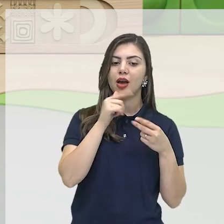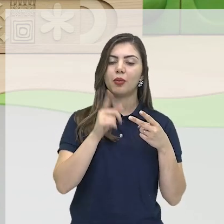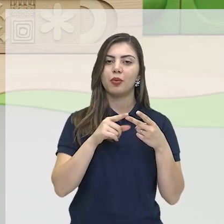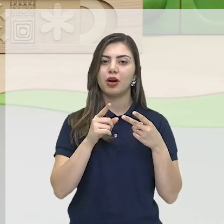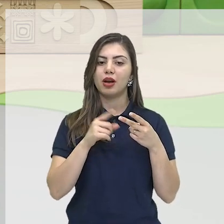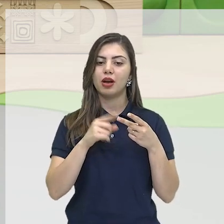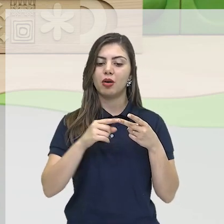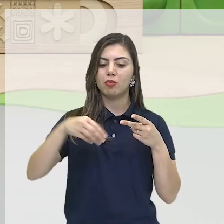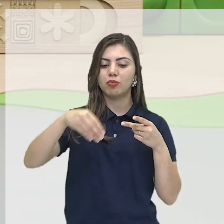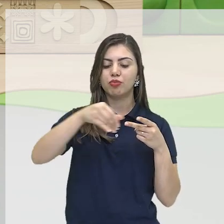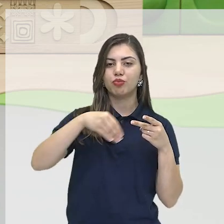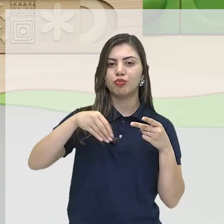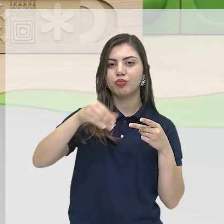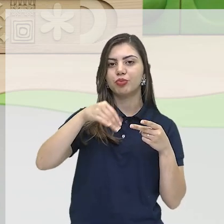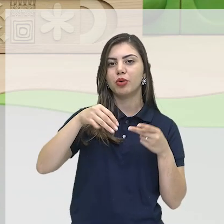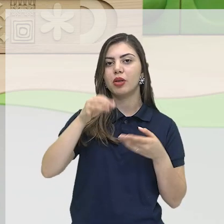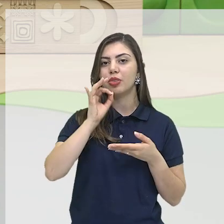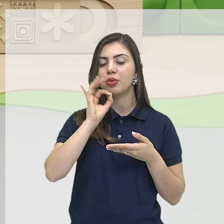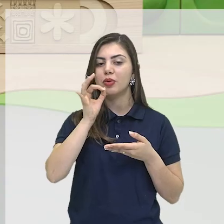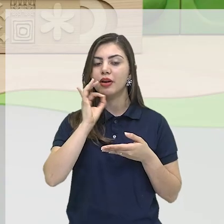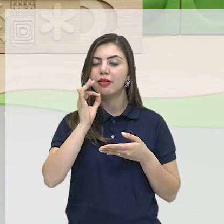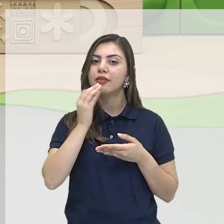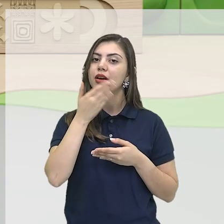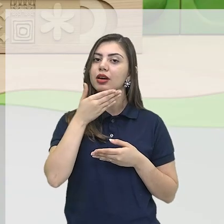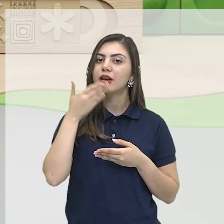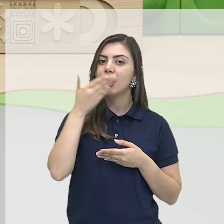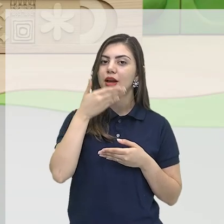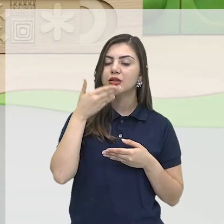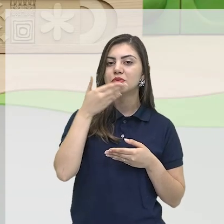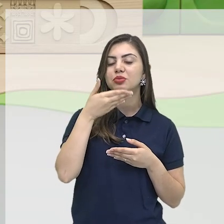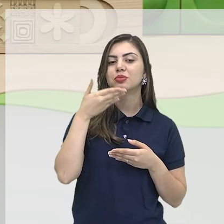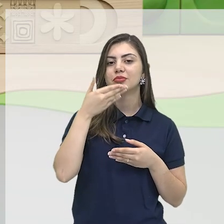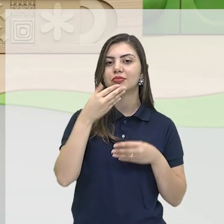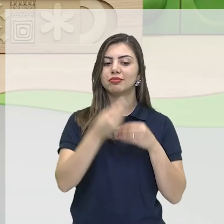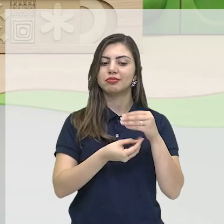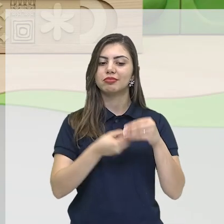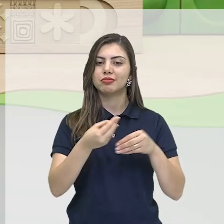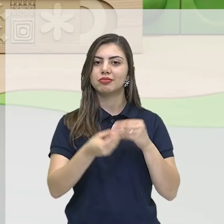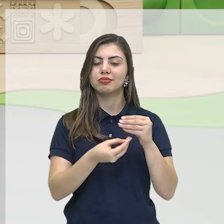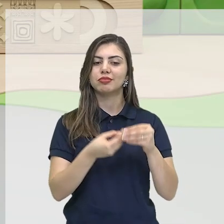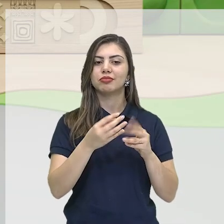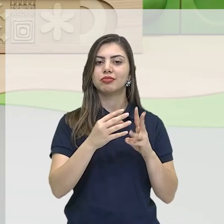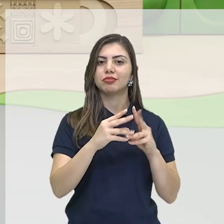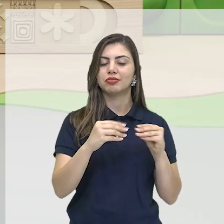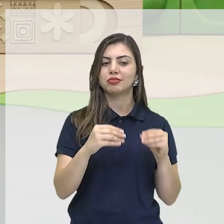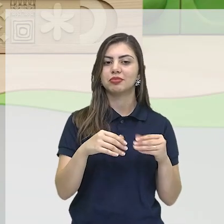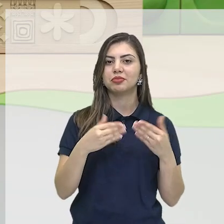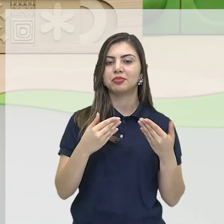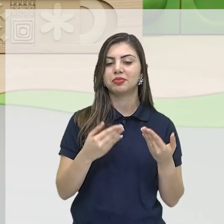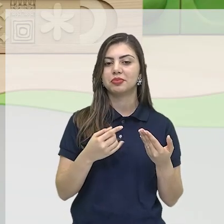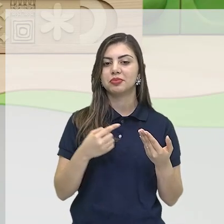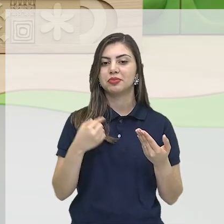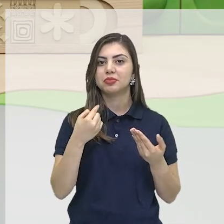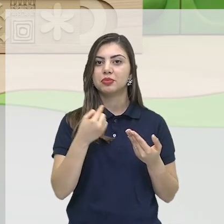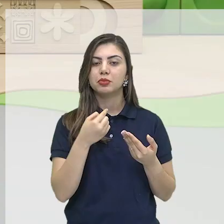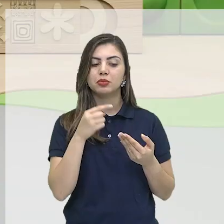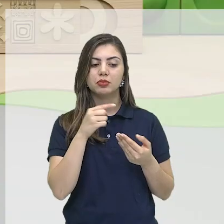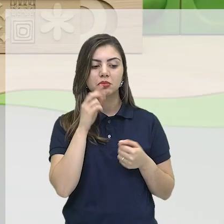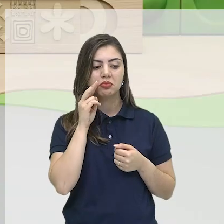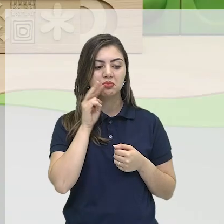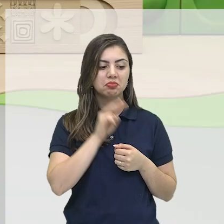adoçante, por exemplo, né? Lembrando aí que as misturas é quando a gente não consegue ver as fases, né? Que elas estão tão